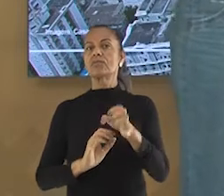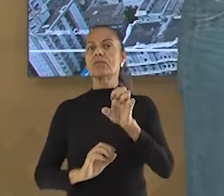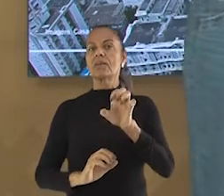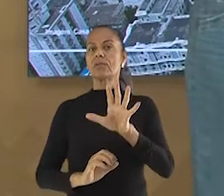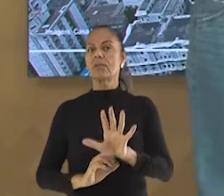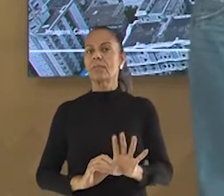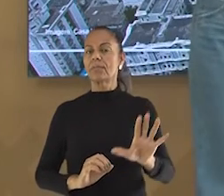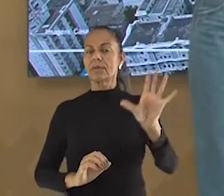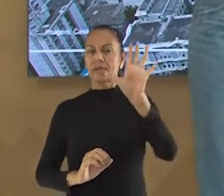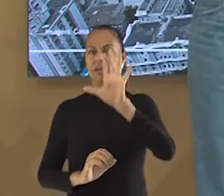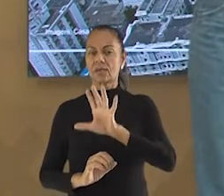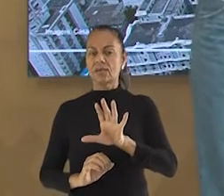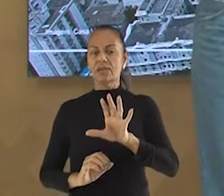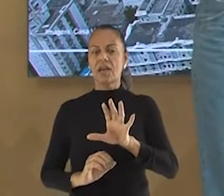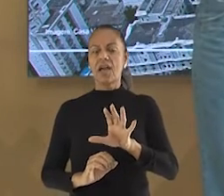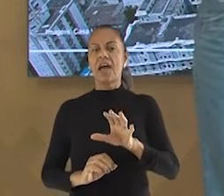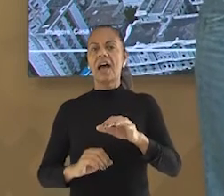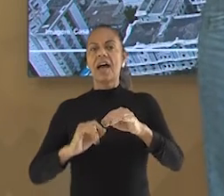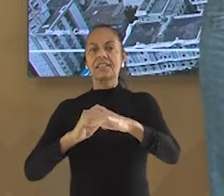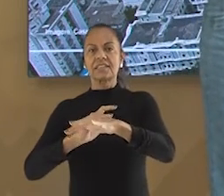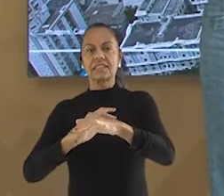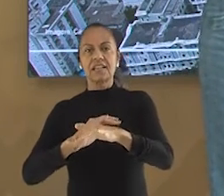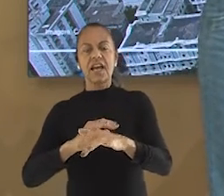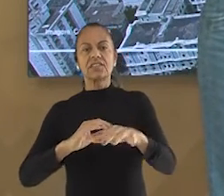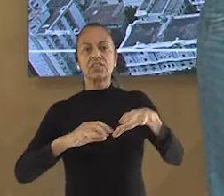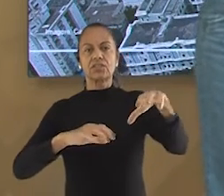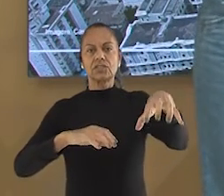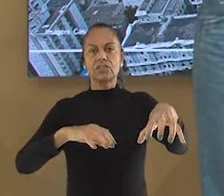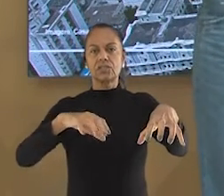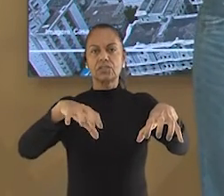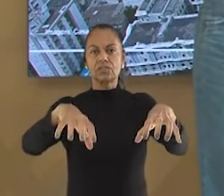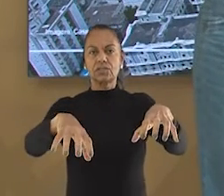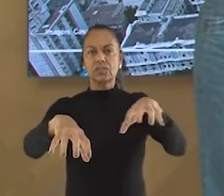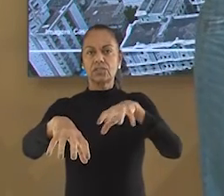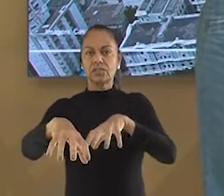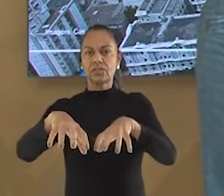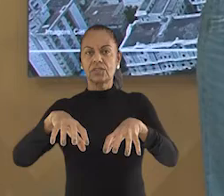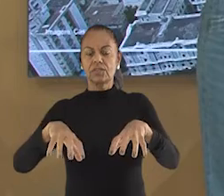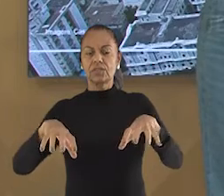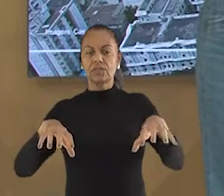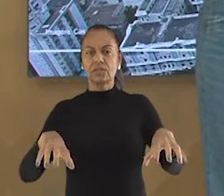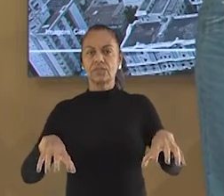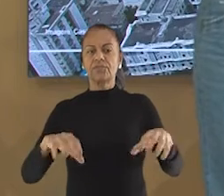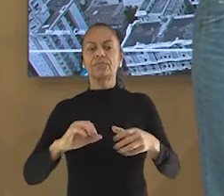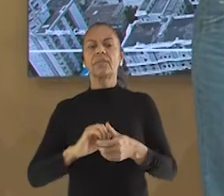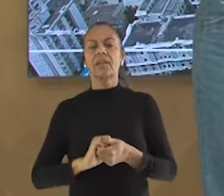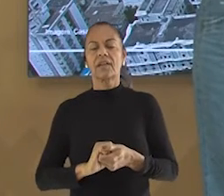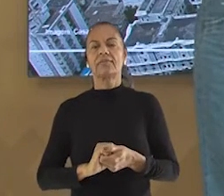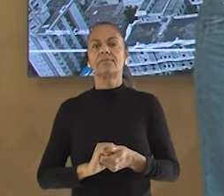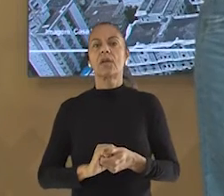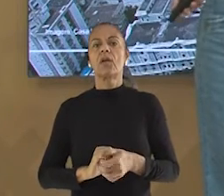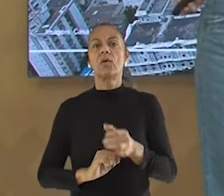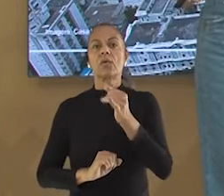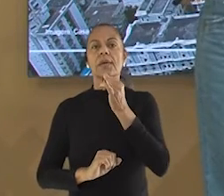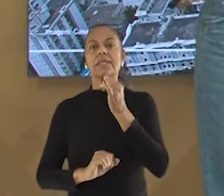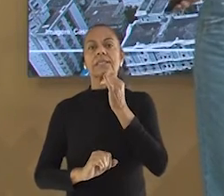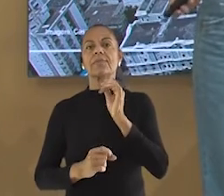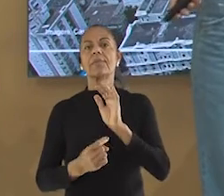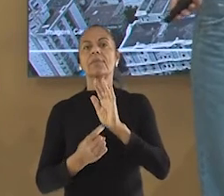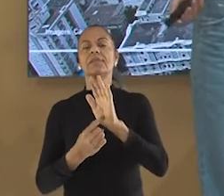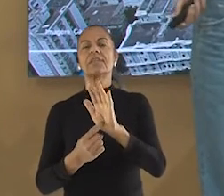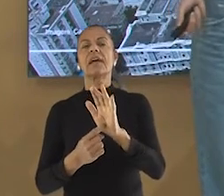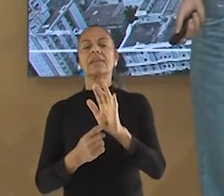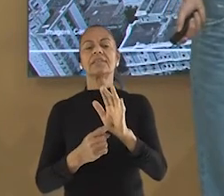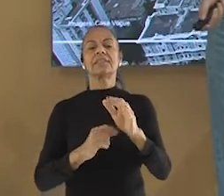Gerais e teve influência europeia. Inicialmente, dividiu-se a cidade por zona central, suburbana